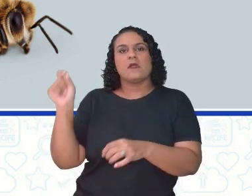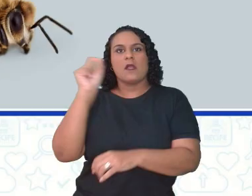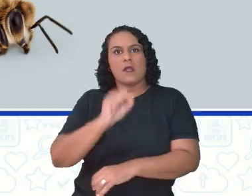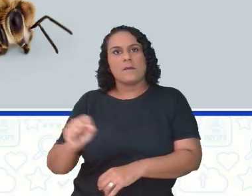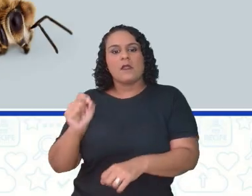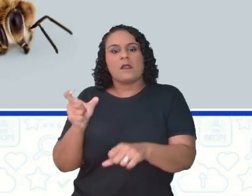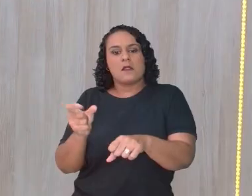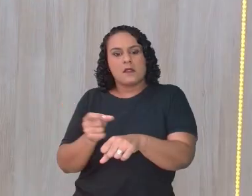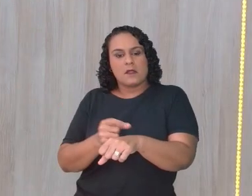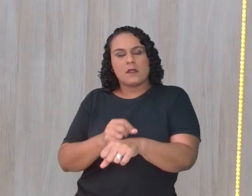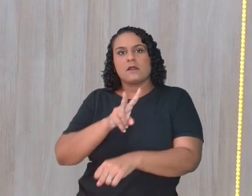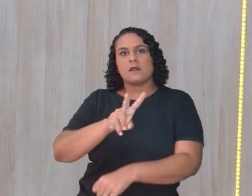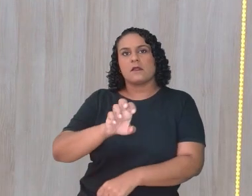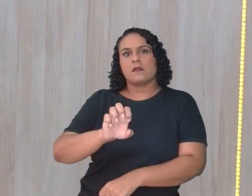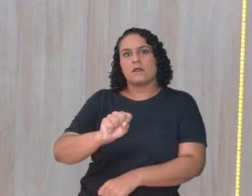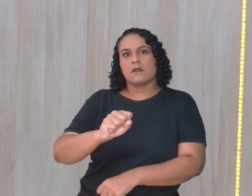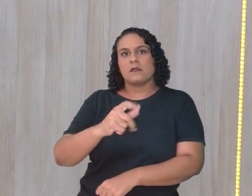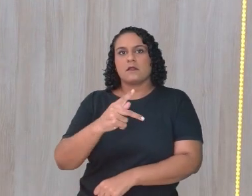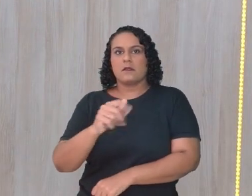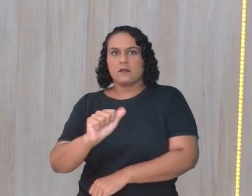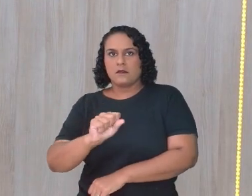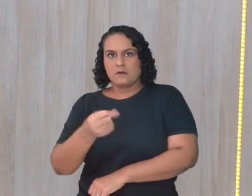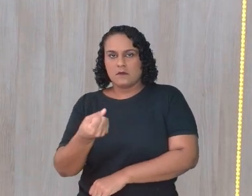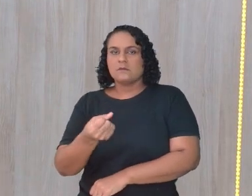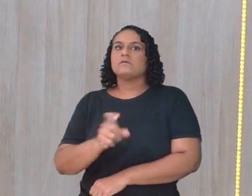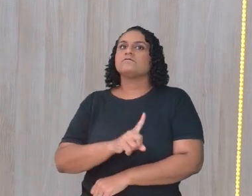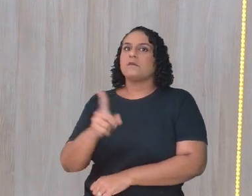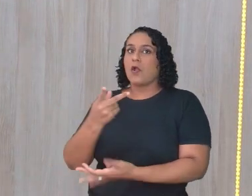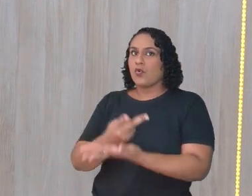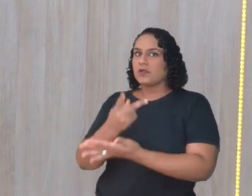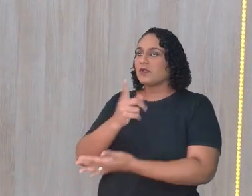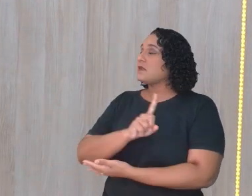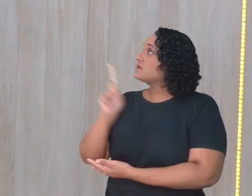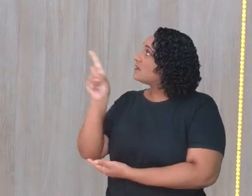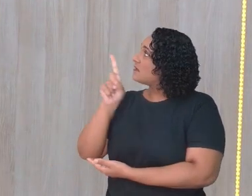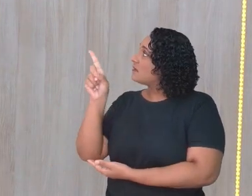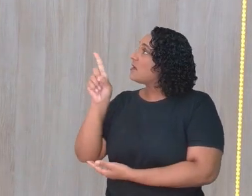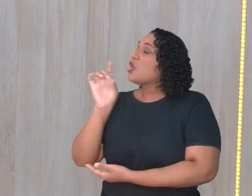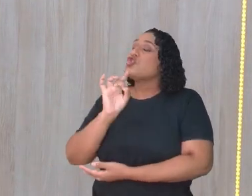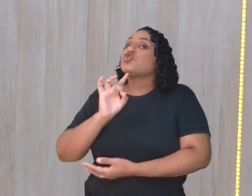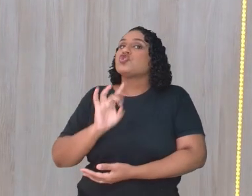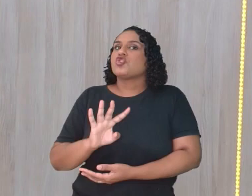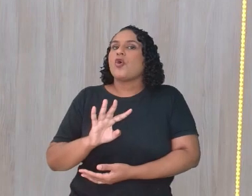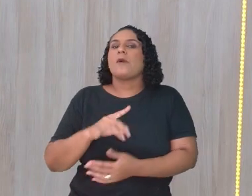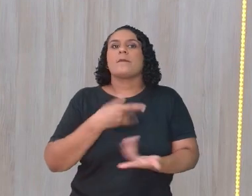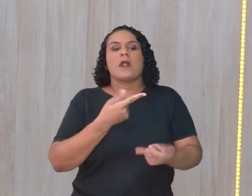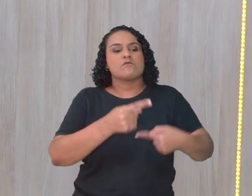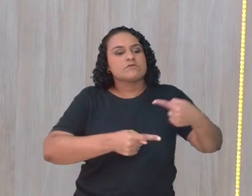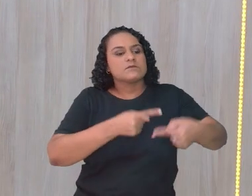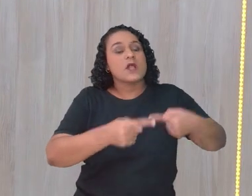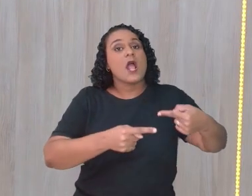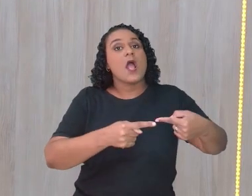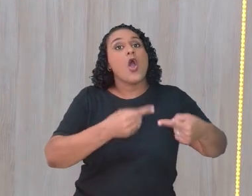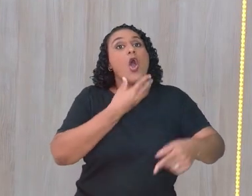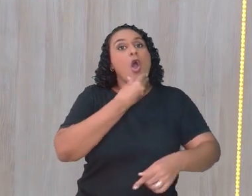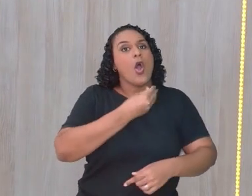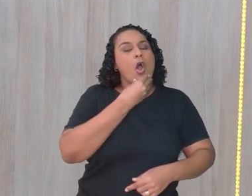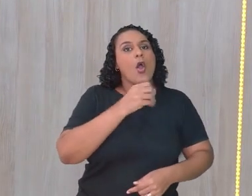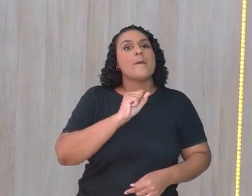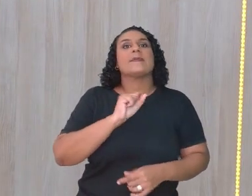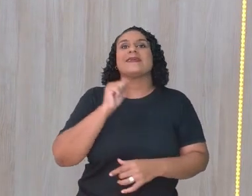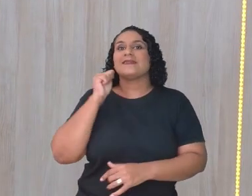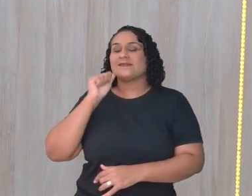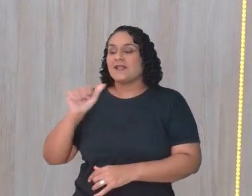as formigas e as vespas, elas fazem a partenogênese só para gerar os indivíduos machos. Mas para gerar